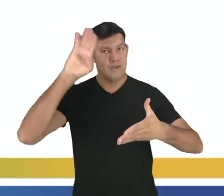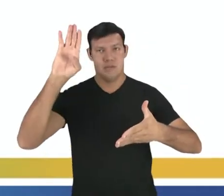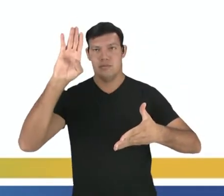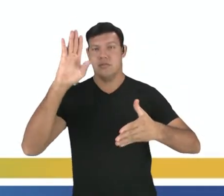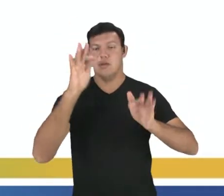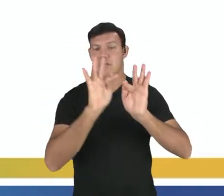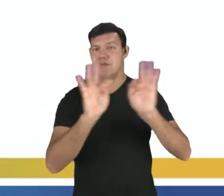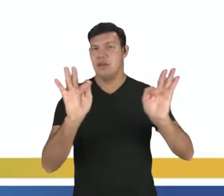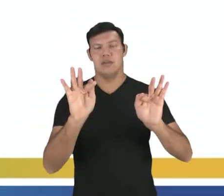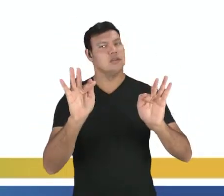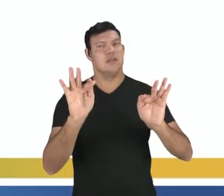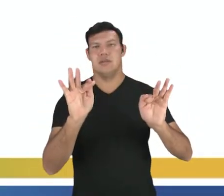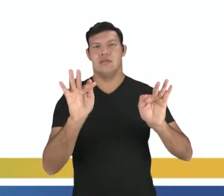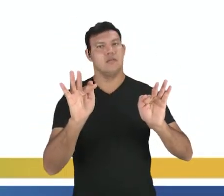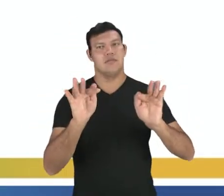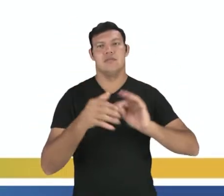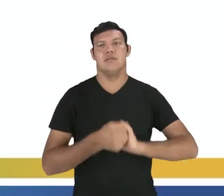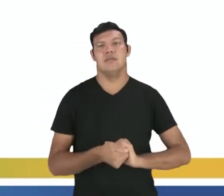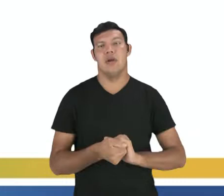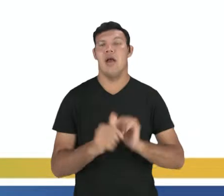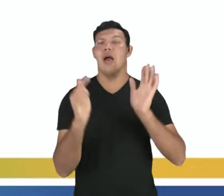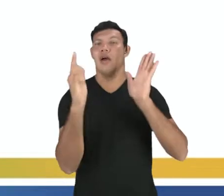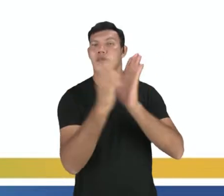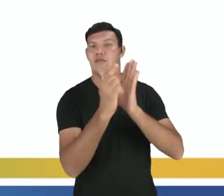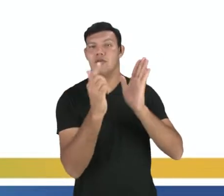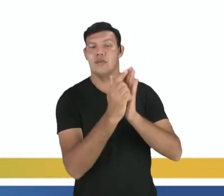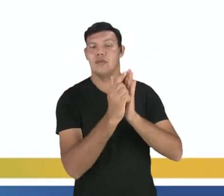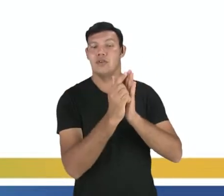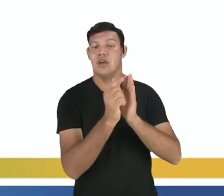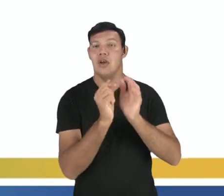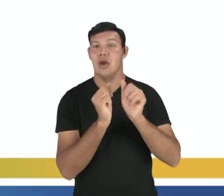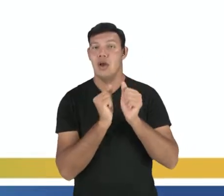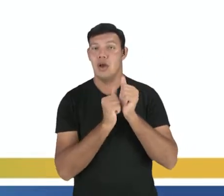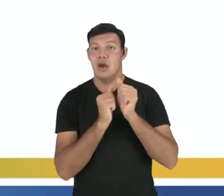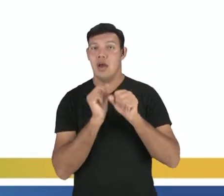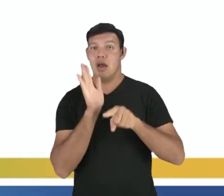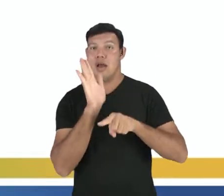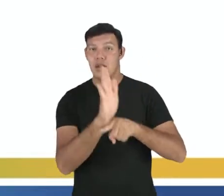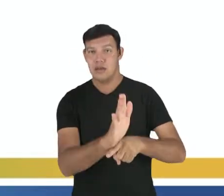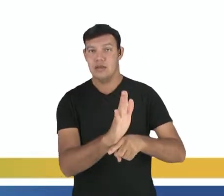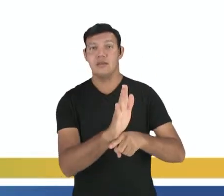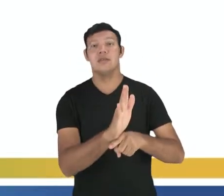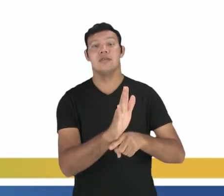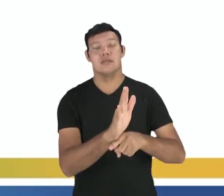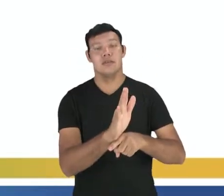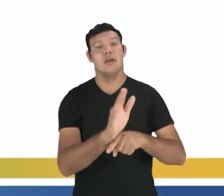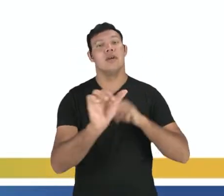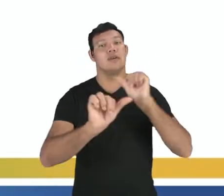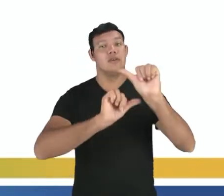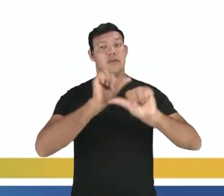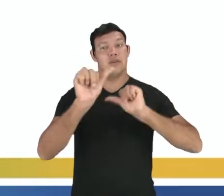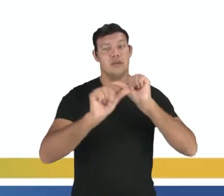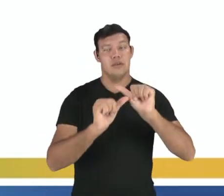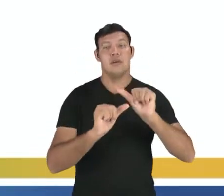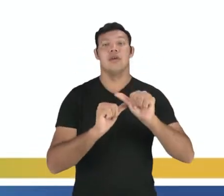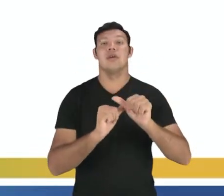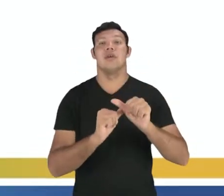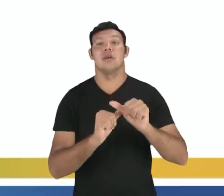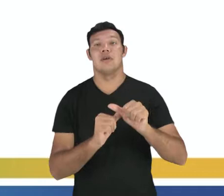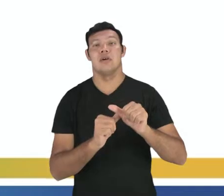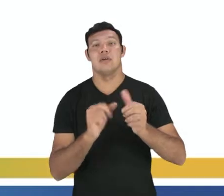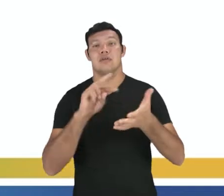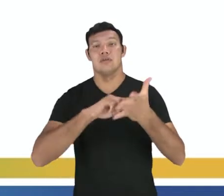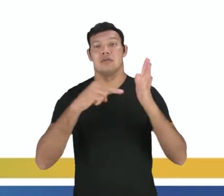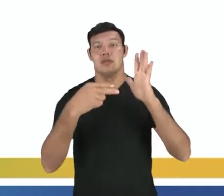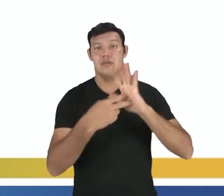frase. Funcionam como auxiliares, modificando o significado do meu verbo principal. Eles